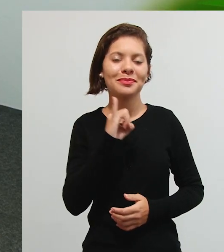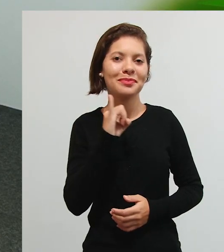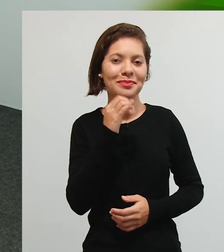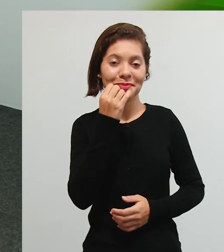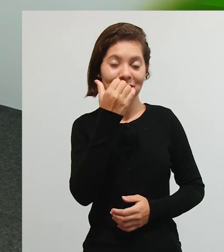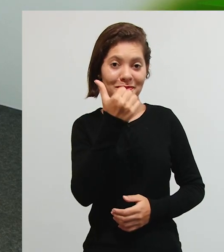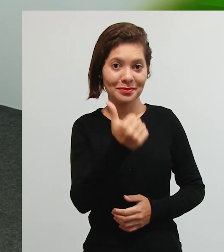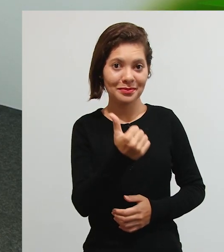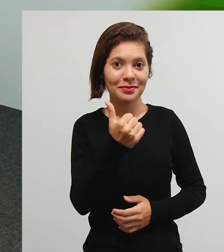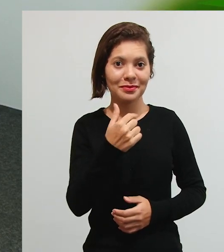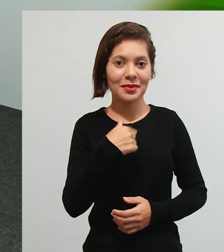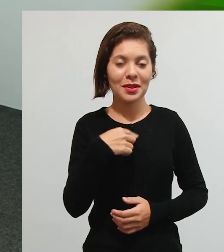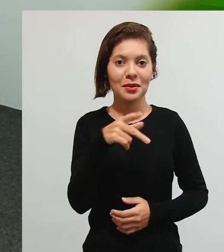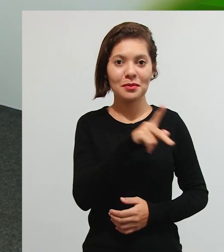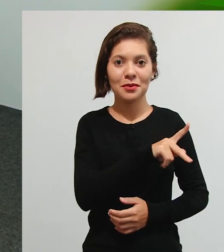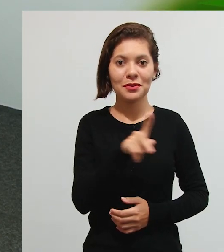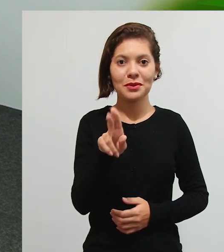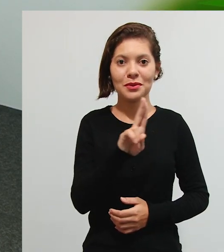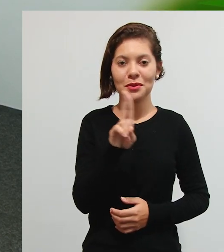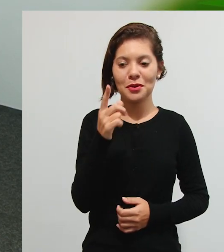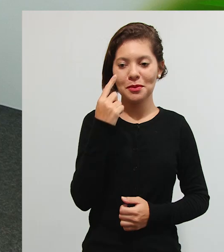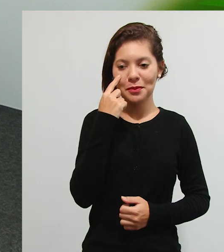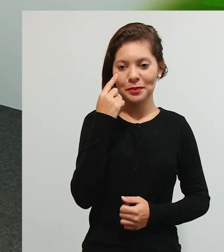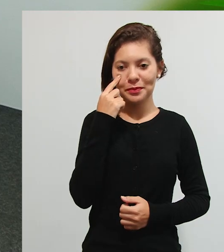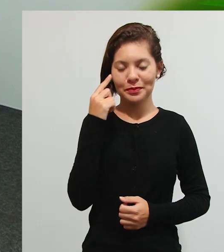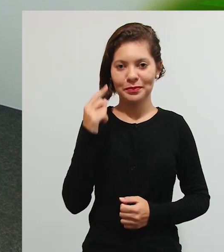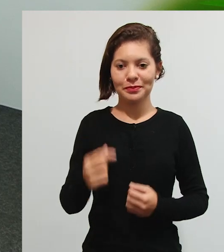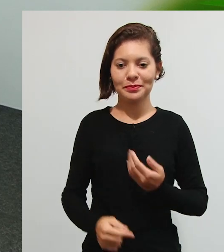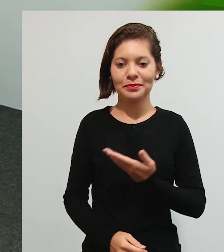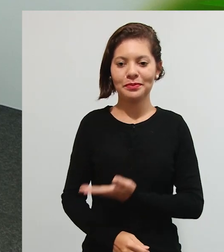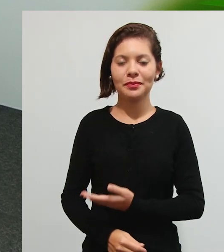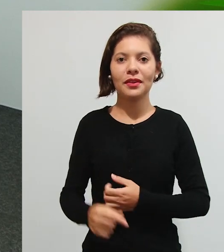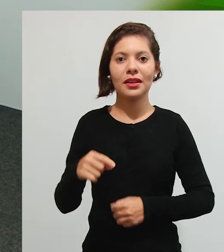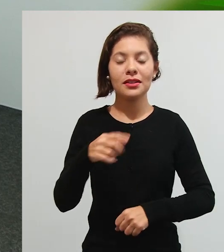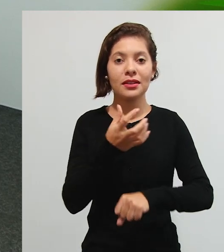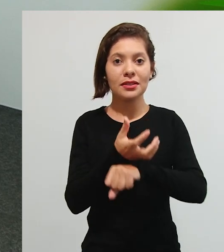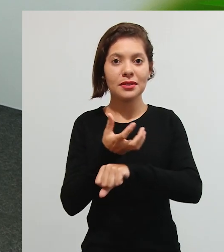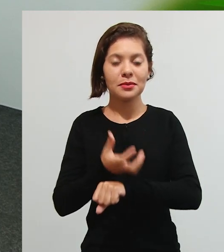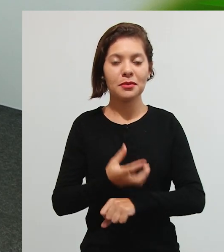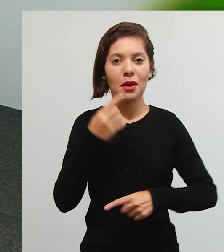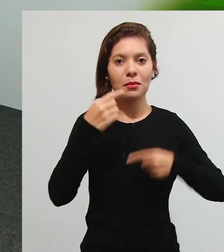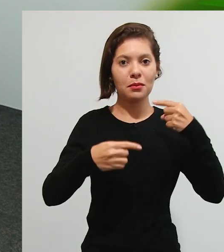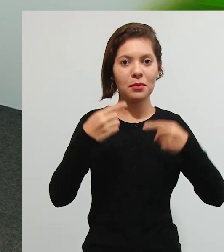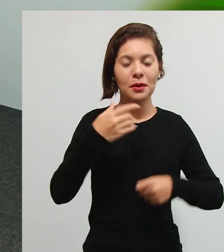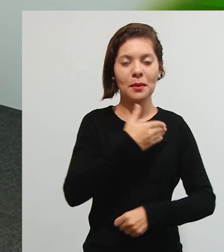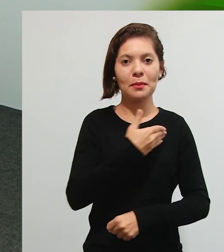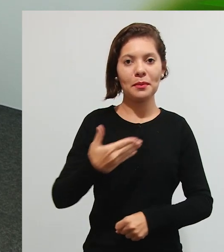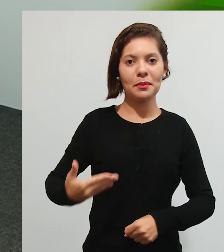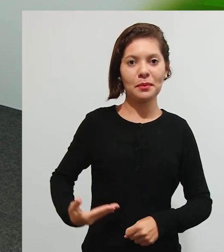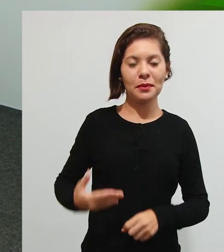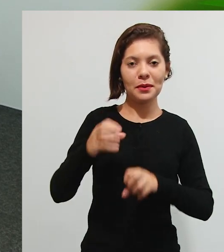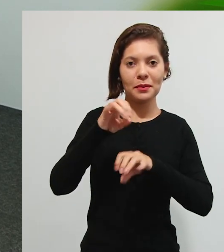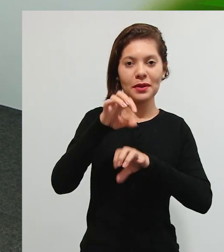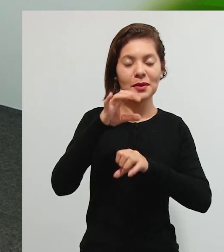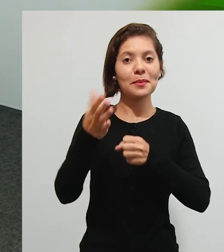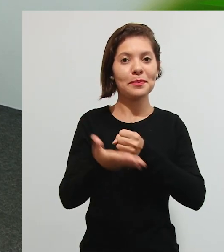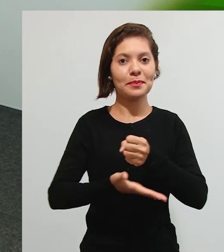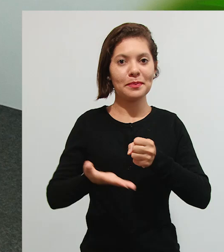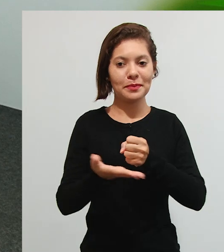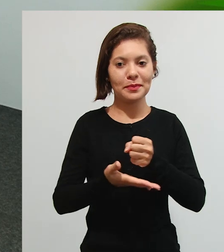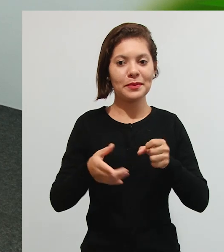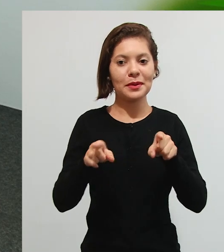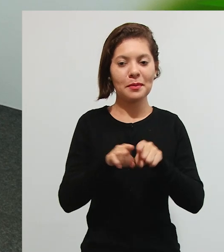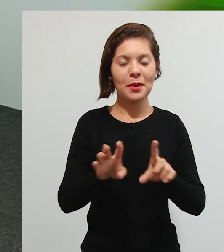Olá, tudo bem? Eu sou a professora Elisângela Ferreira e essa é a disciplina de Políticas Públicas para Educação Básica